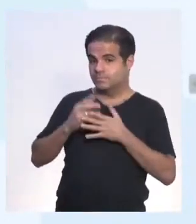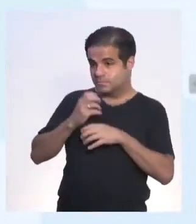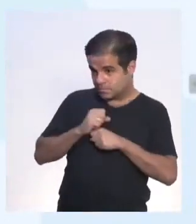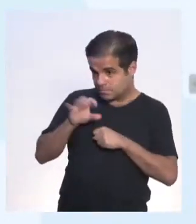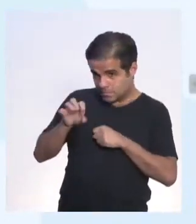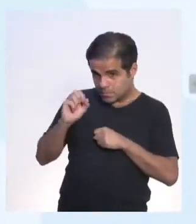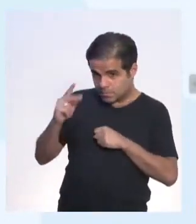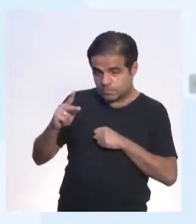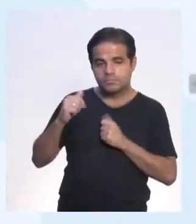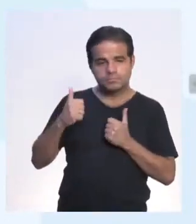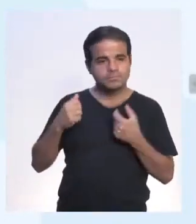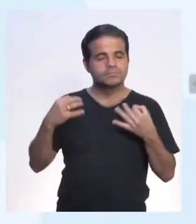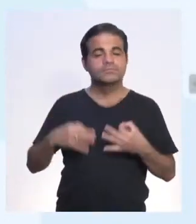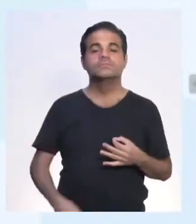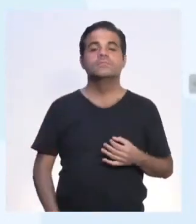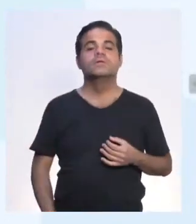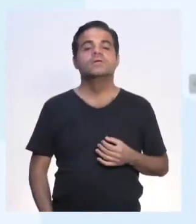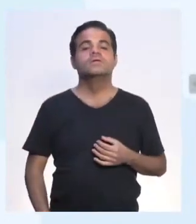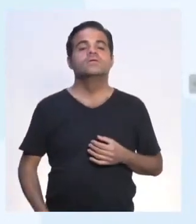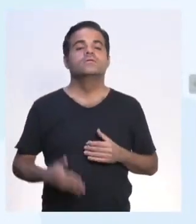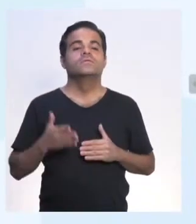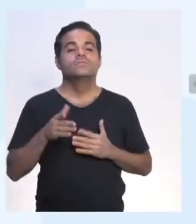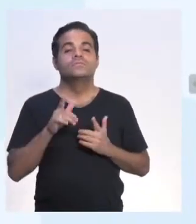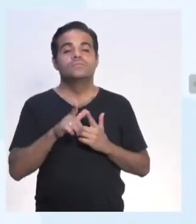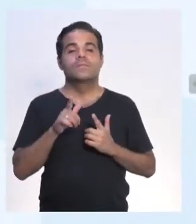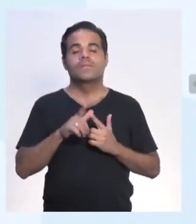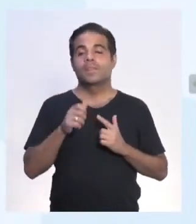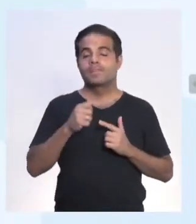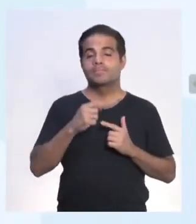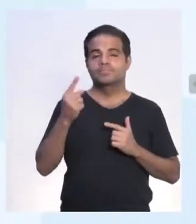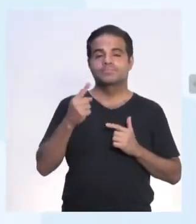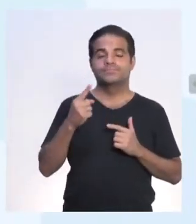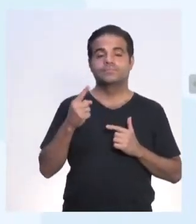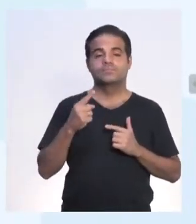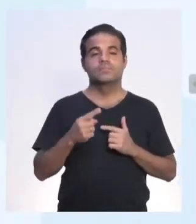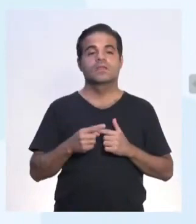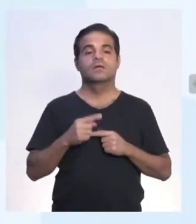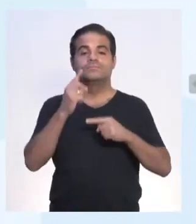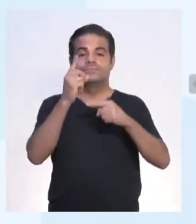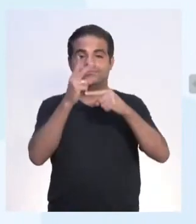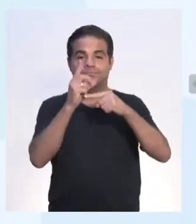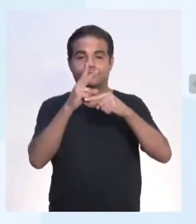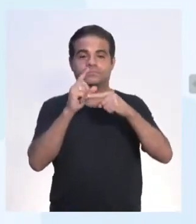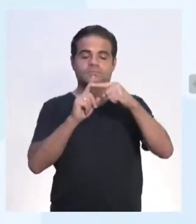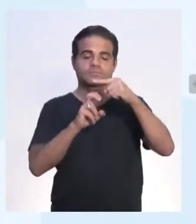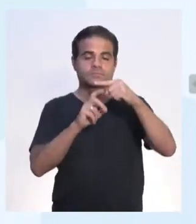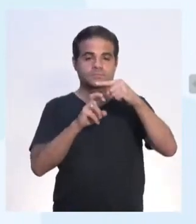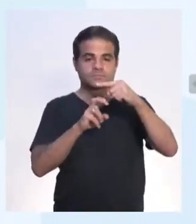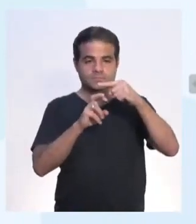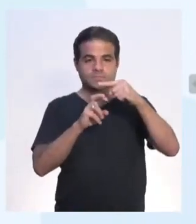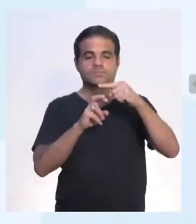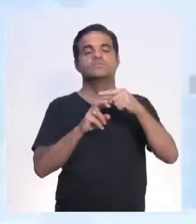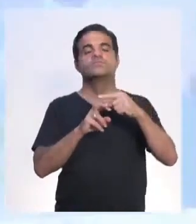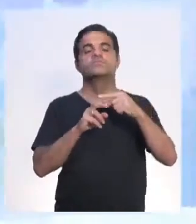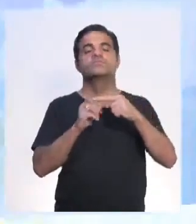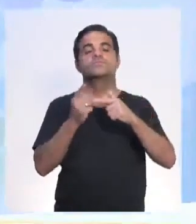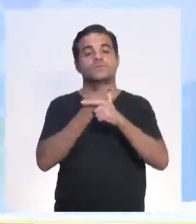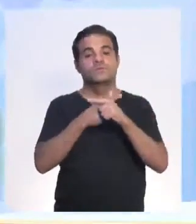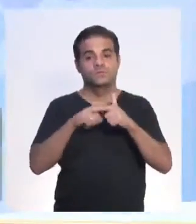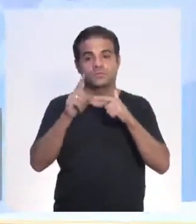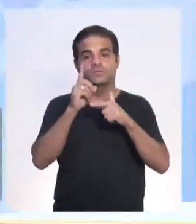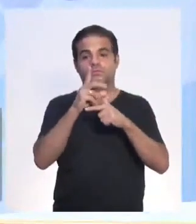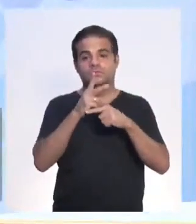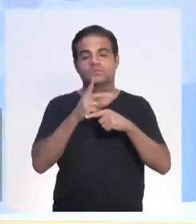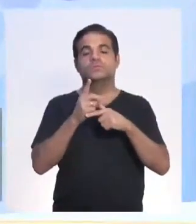sua, né? Perfeito. Vamos na letra A. Primeira fração, 12 quinzeavos. Então, vou dividir o